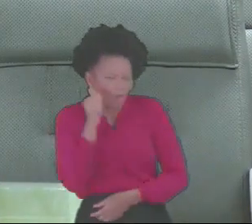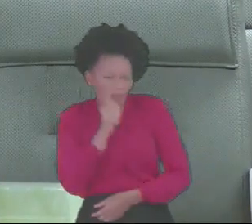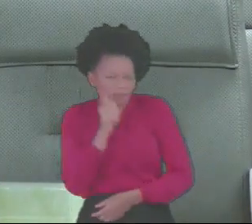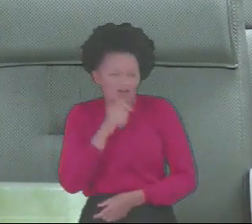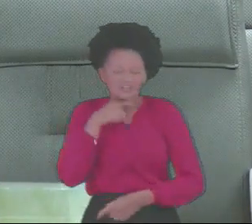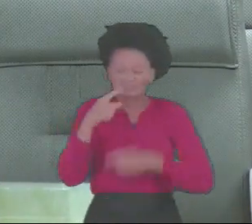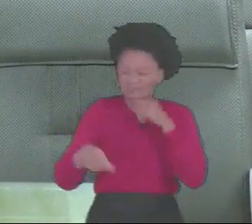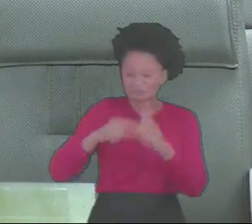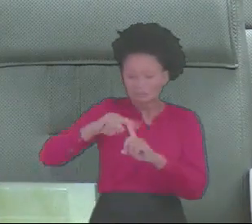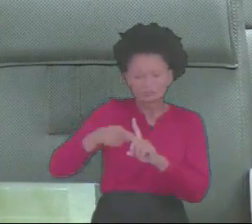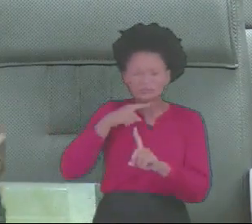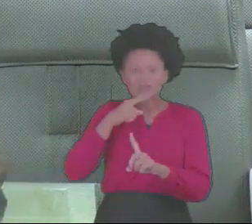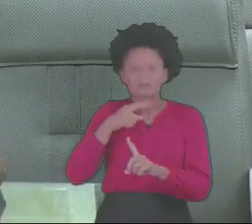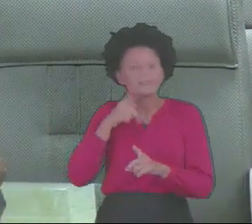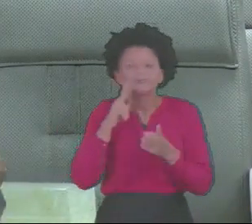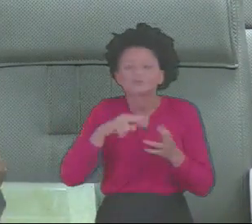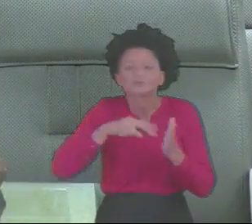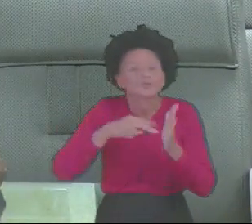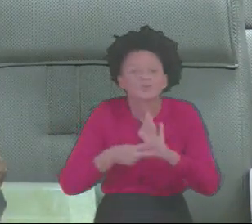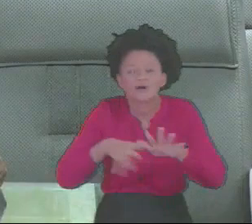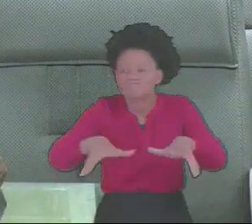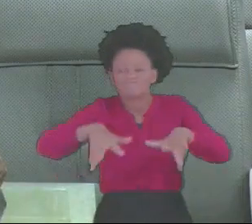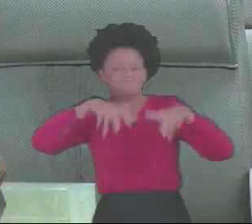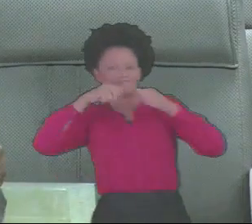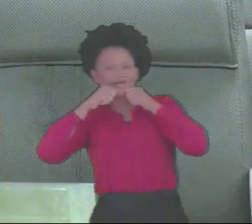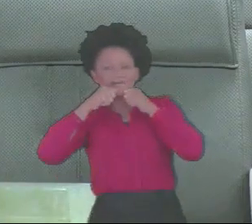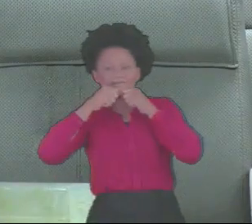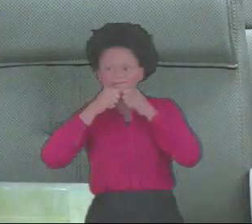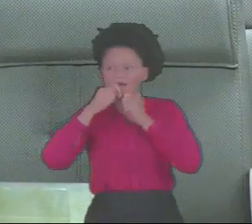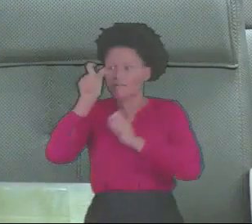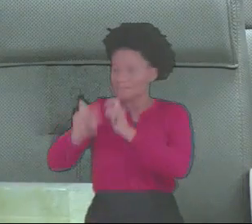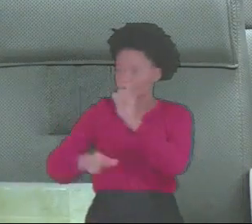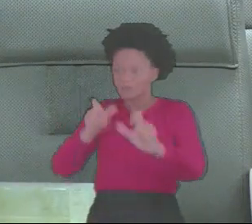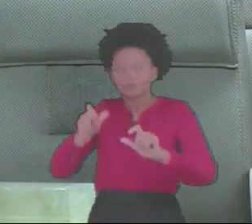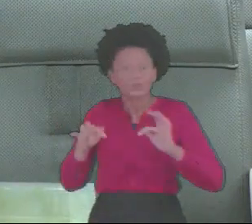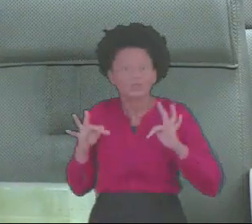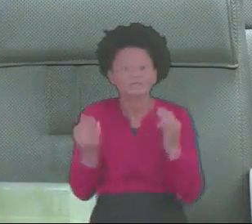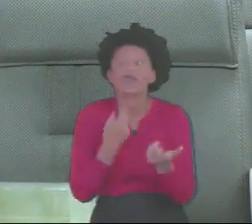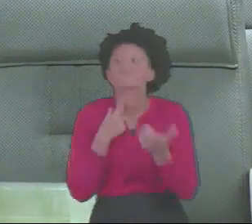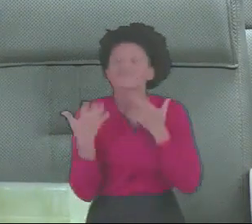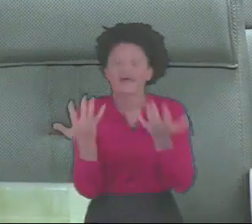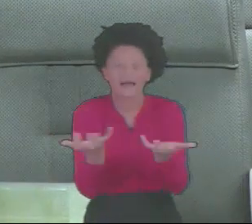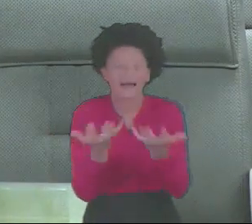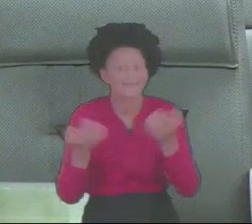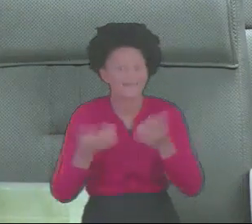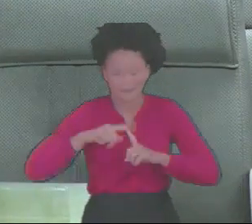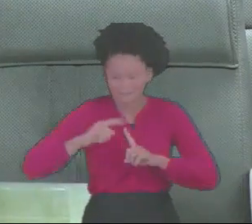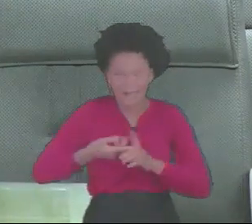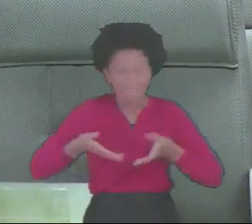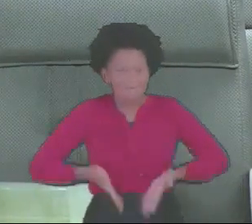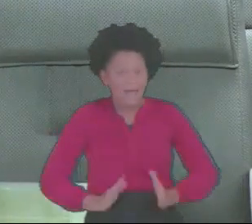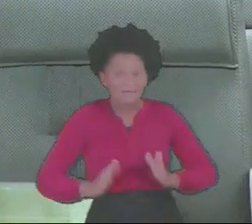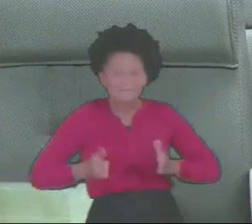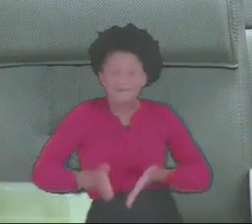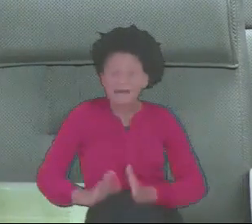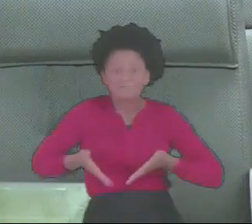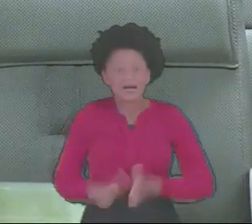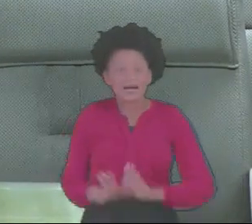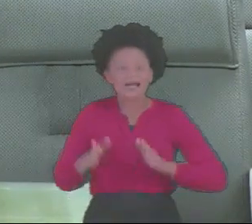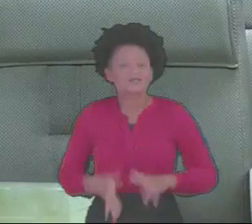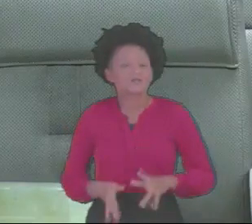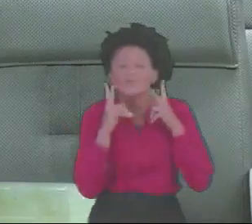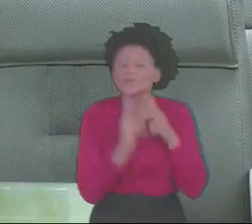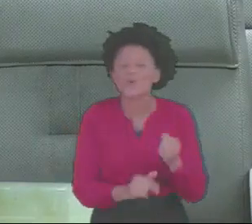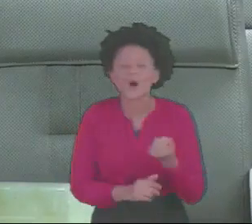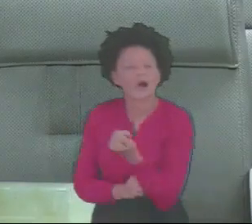filho era uma mulher amaldiçoada então todas as mulheres que iriam gerar ter sua prole queria ser como a